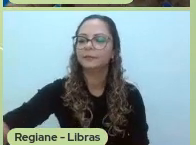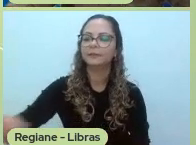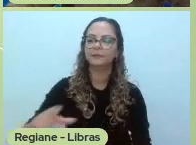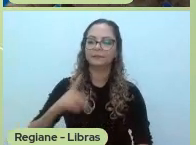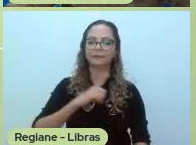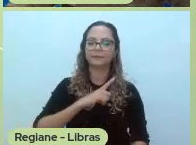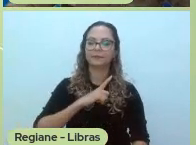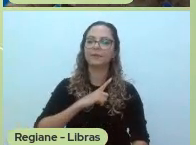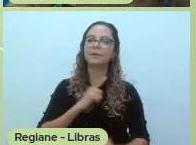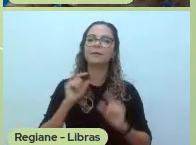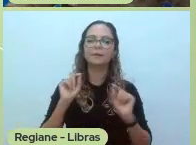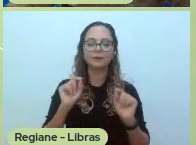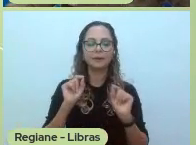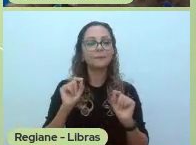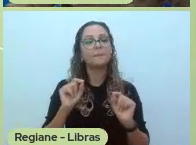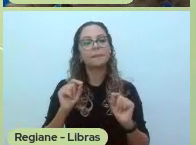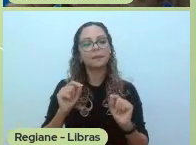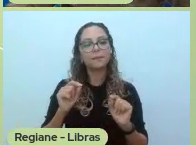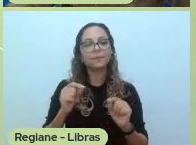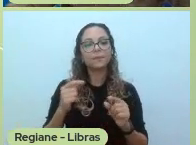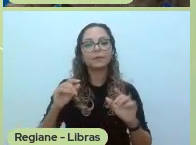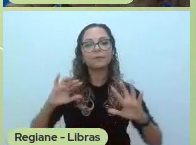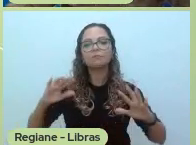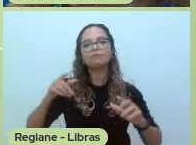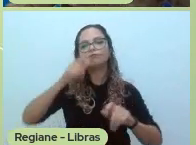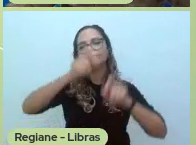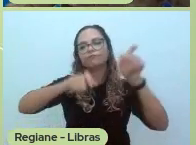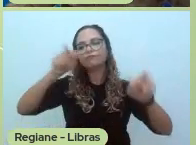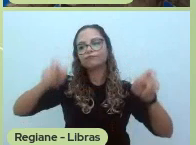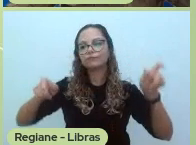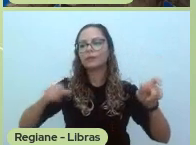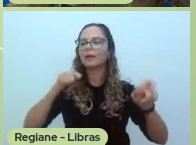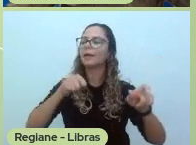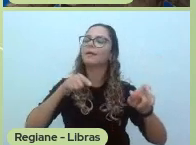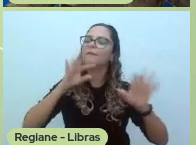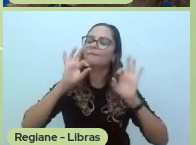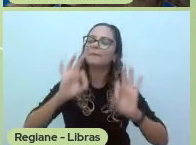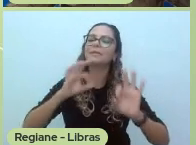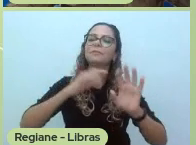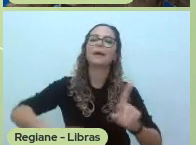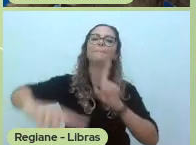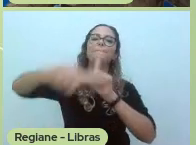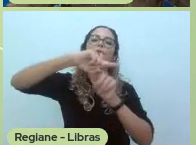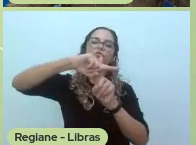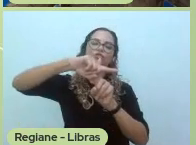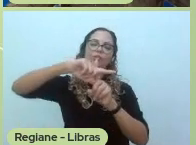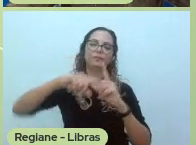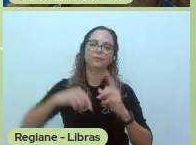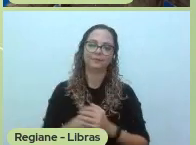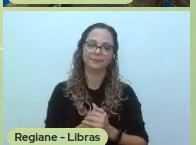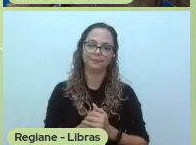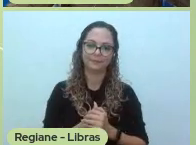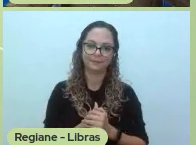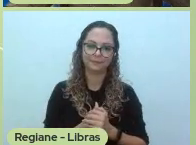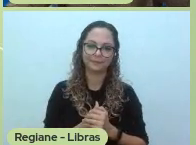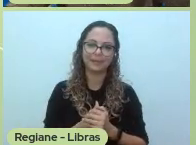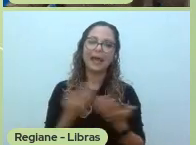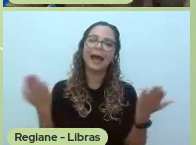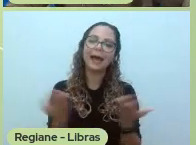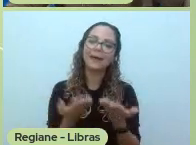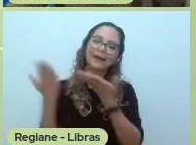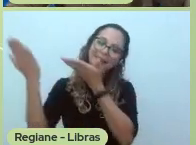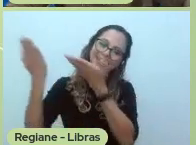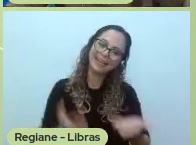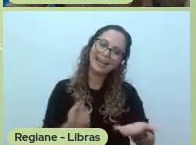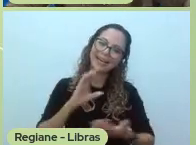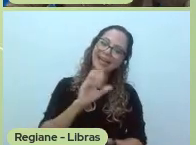também, mas no cômputo geral é sempre muito positivo. Carol, queria ouvir um pouquinho como é que